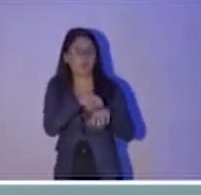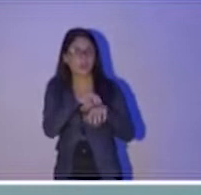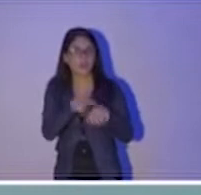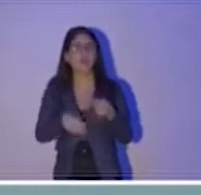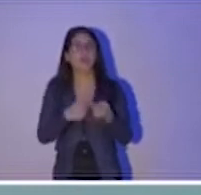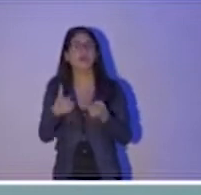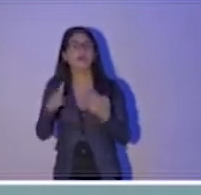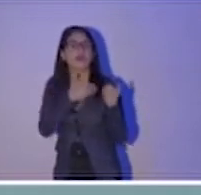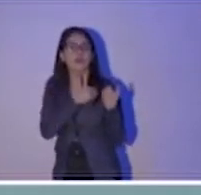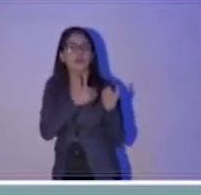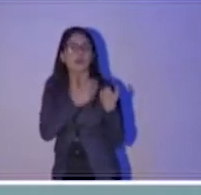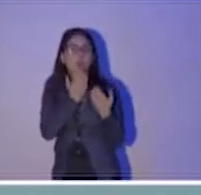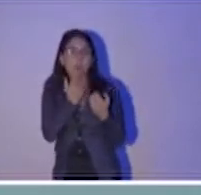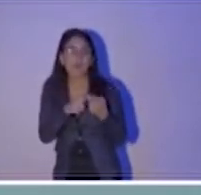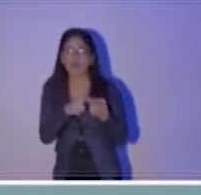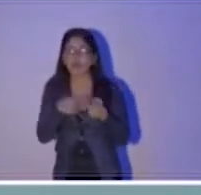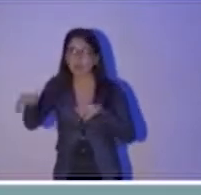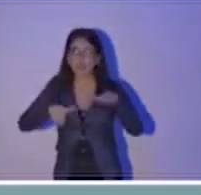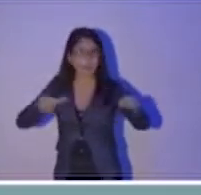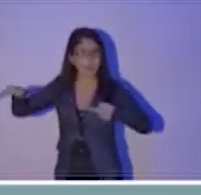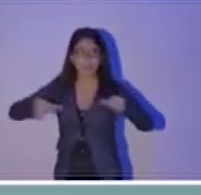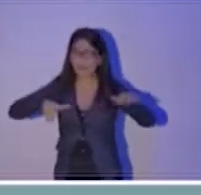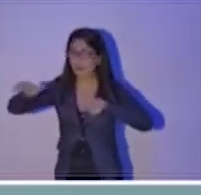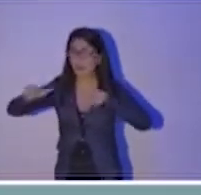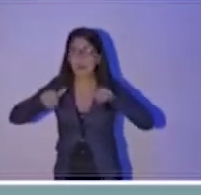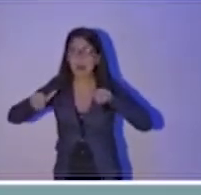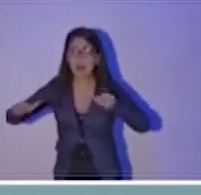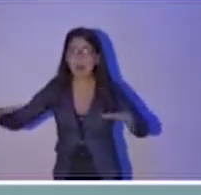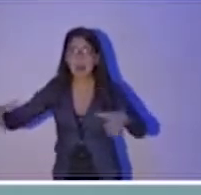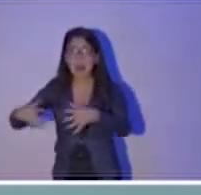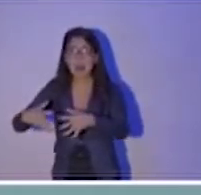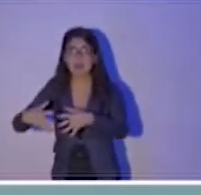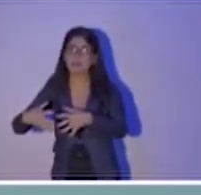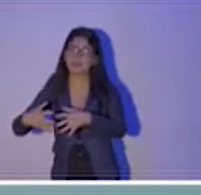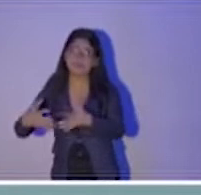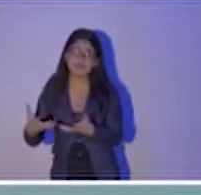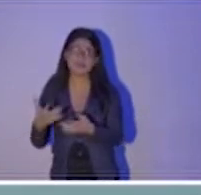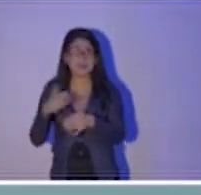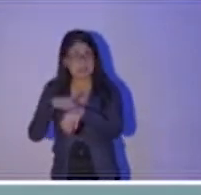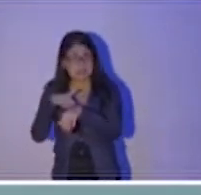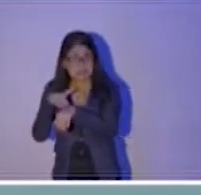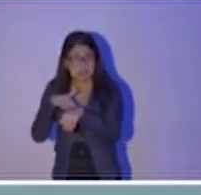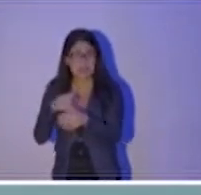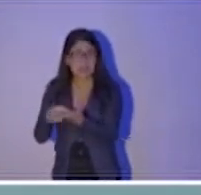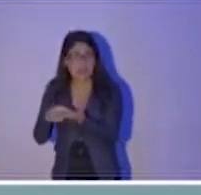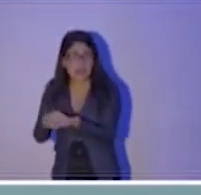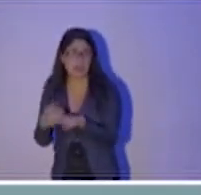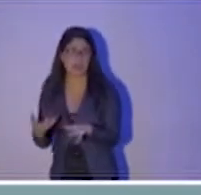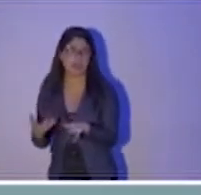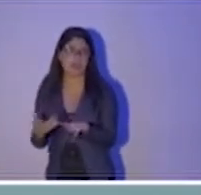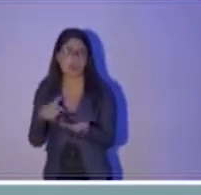mobilizadora e integradora é a ação que é o passo enorme, mas muito fundamental e que vai